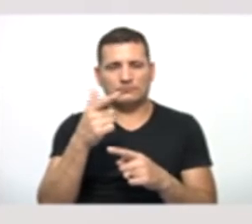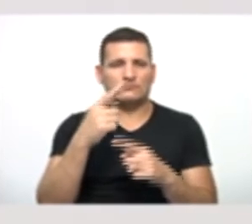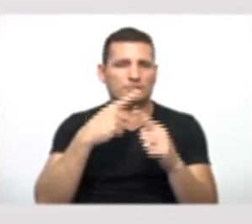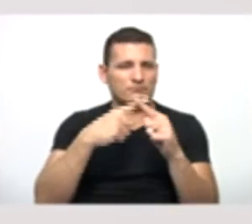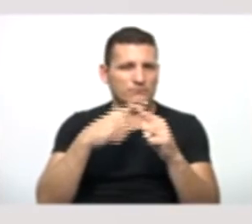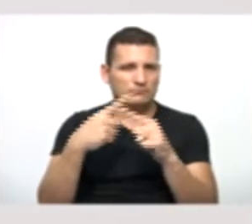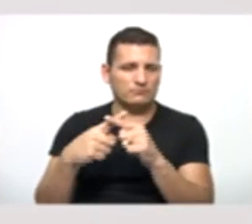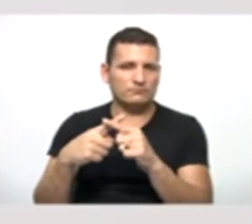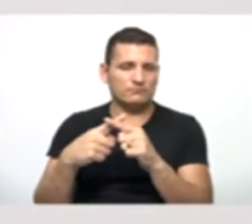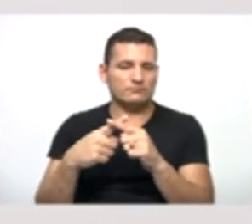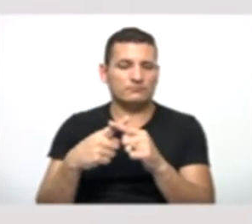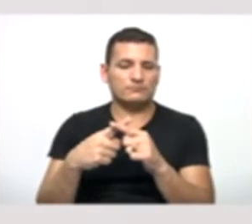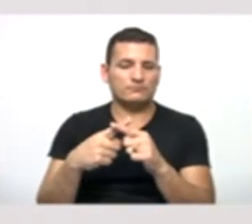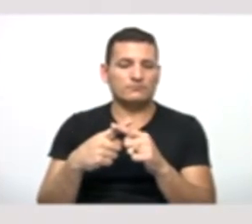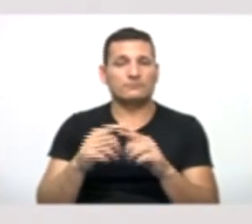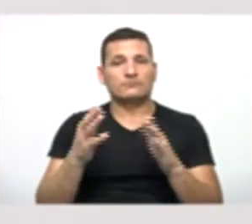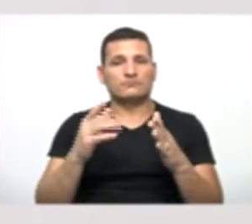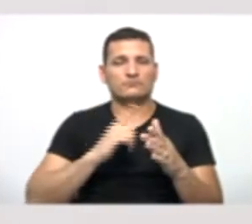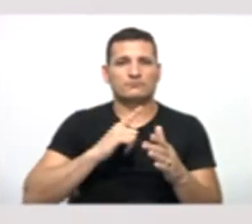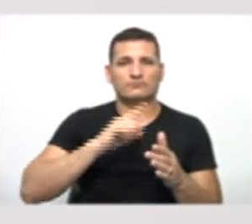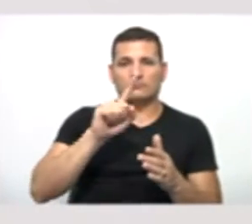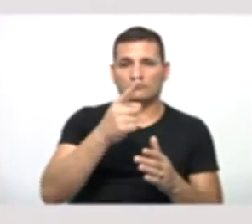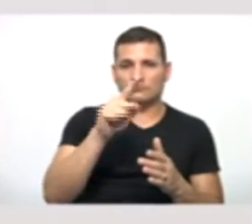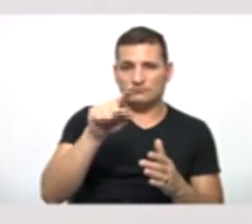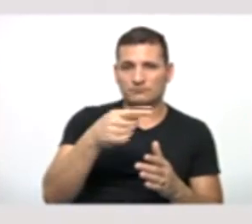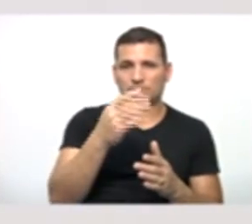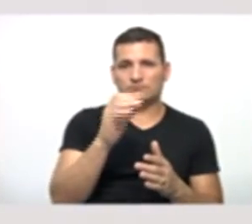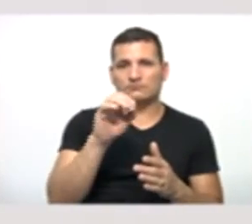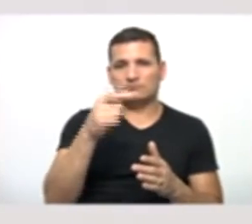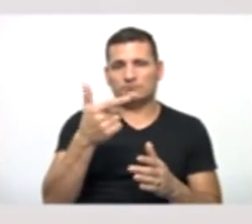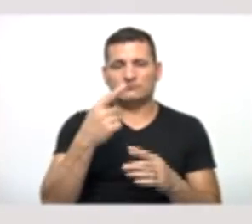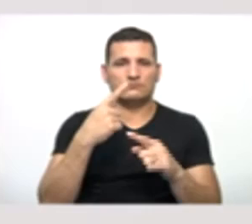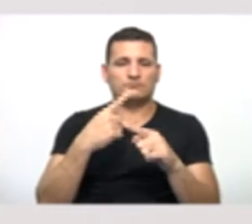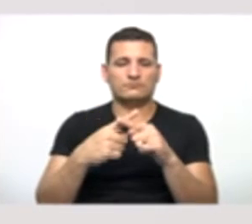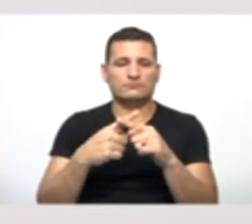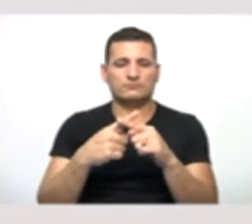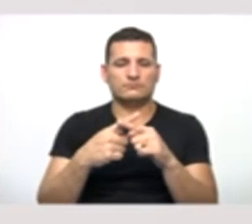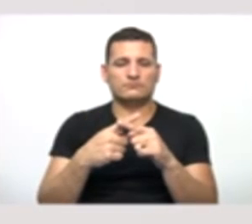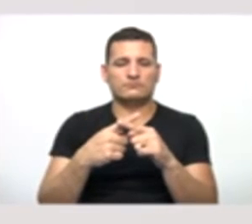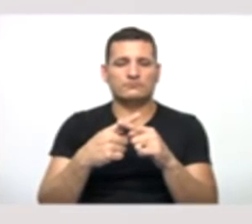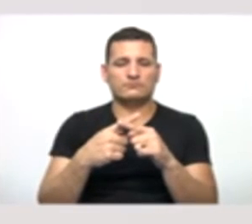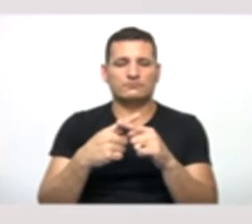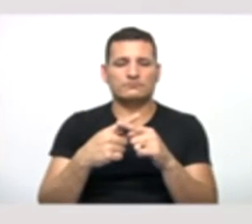3 vezes. Então nós já temos 1,02 vezes, sinal de vezes,